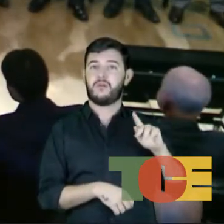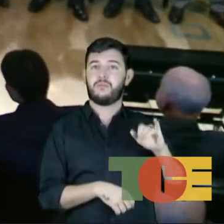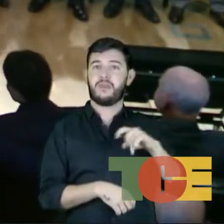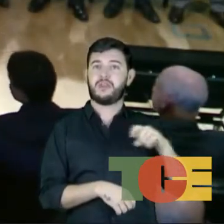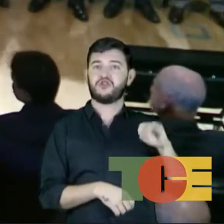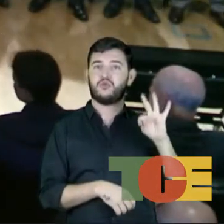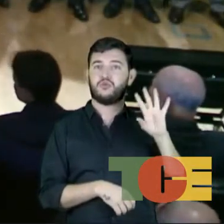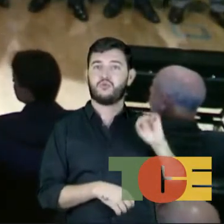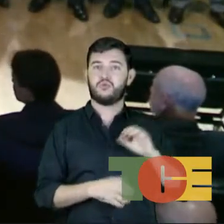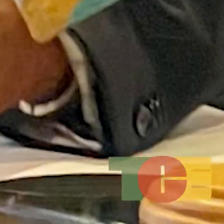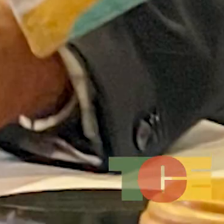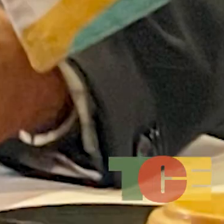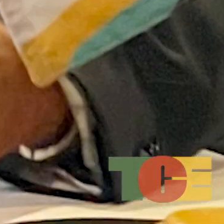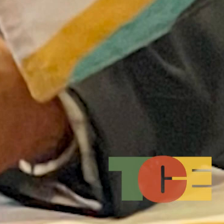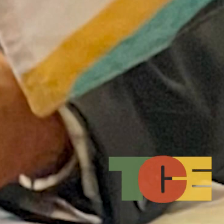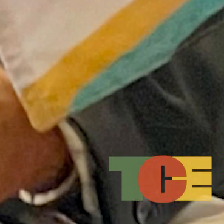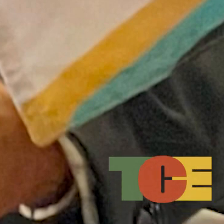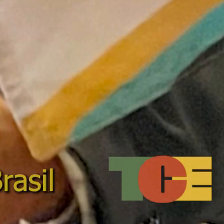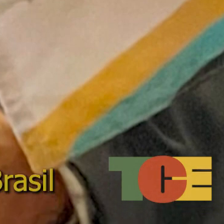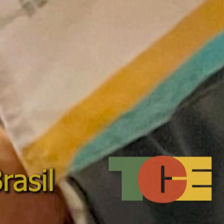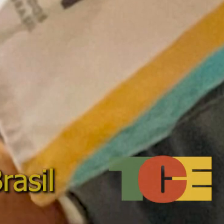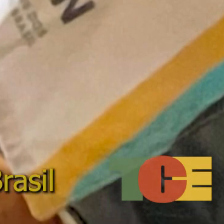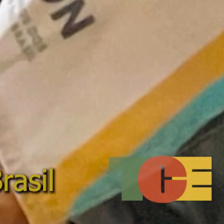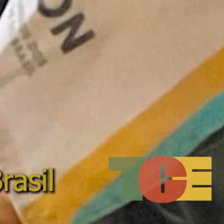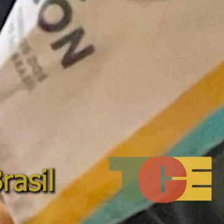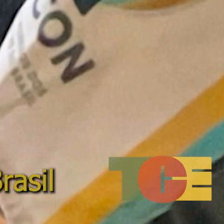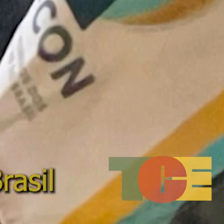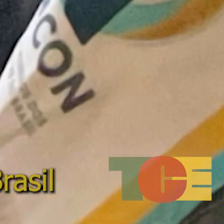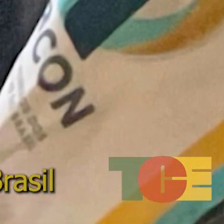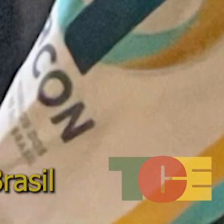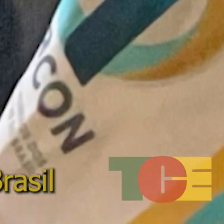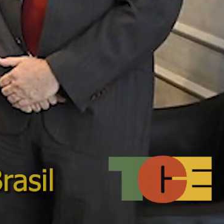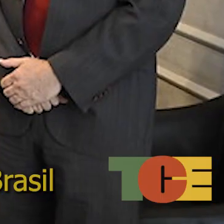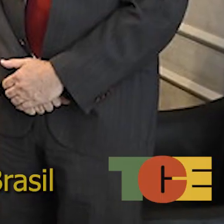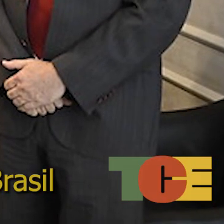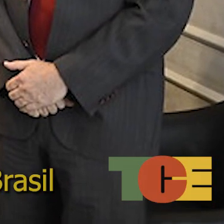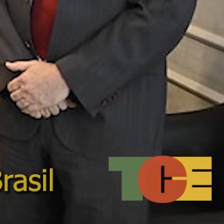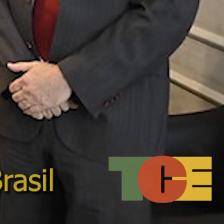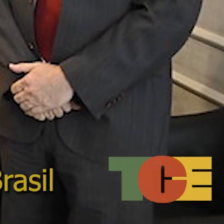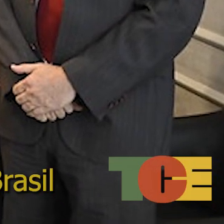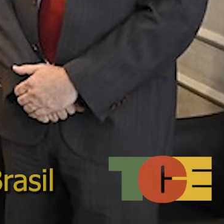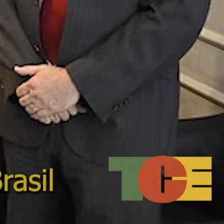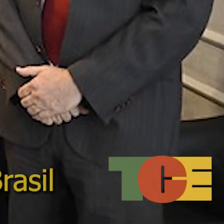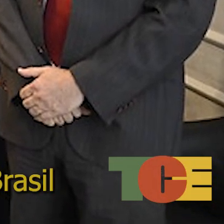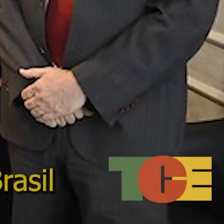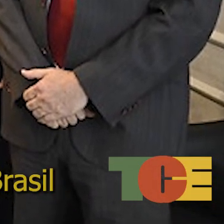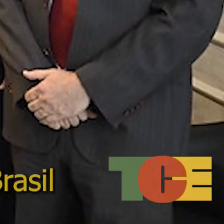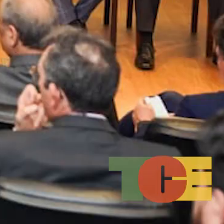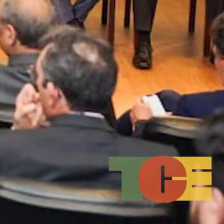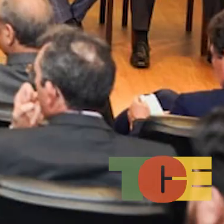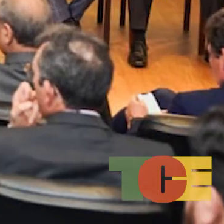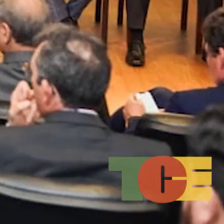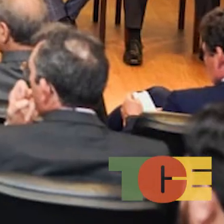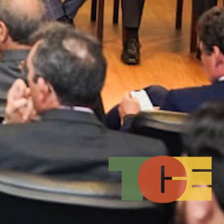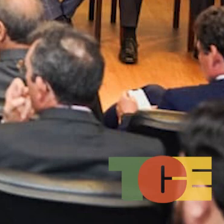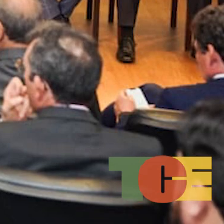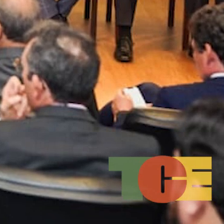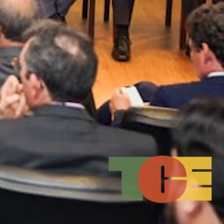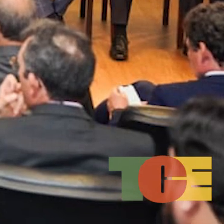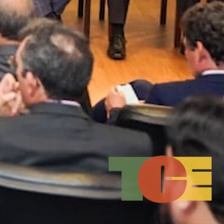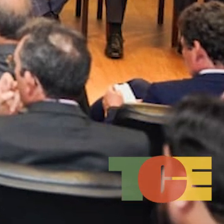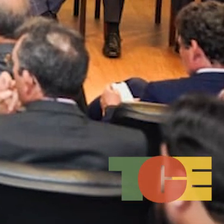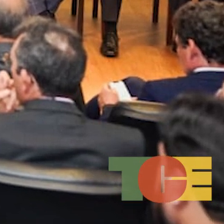Relações Internacionais na composição da Associação dos Membros dos Tribunais de Contas do Brasil, no biênio